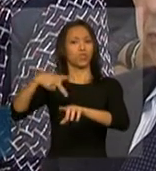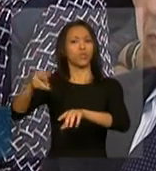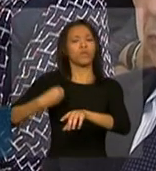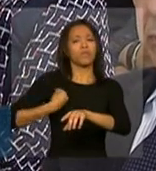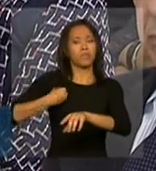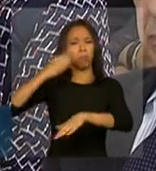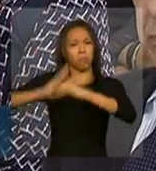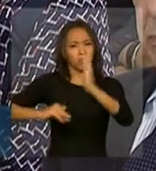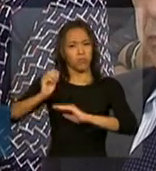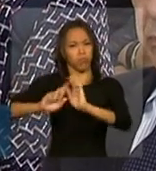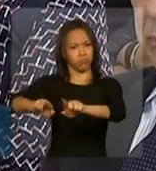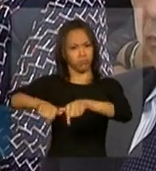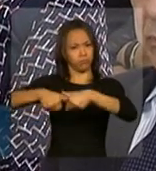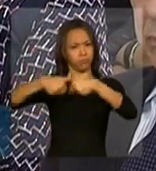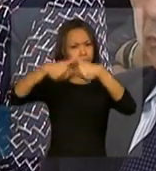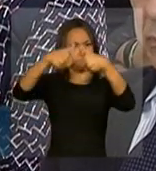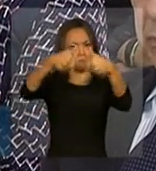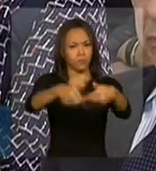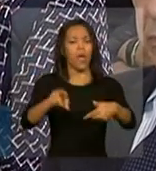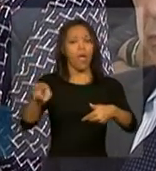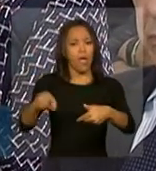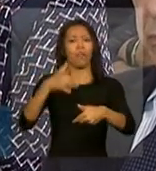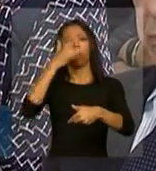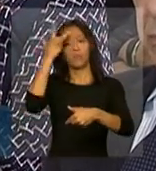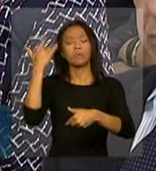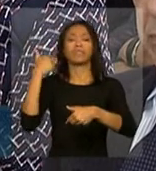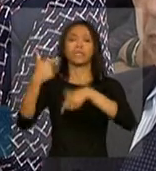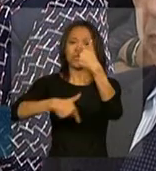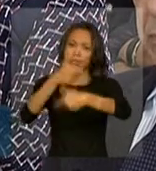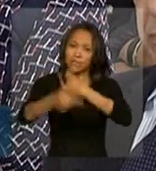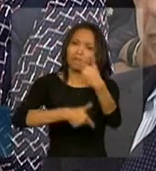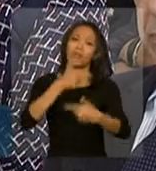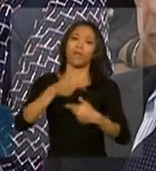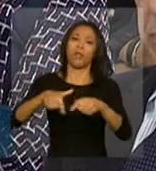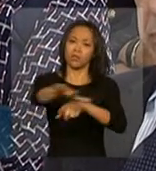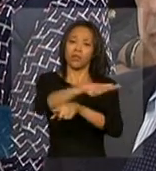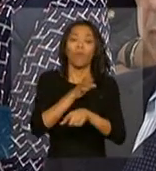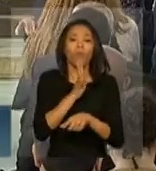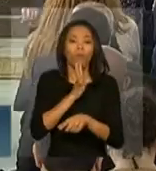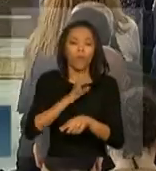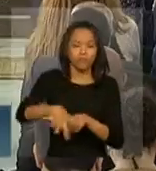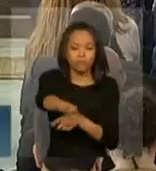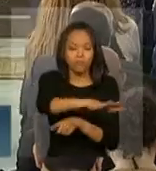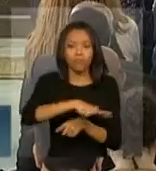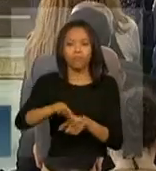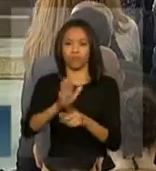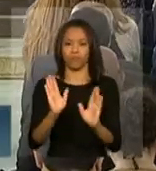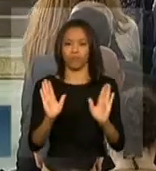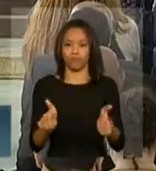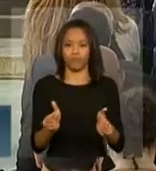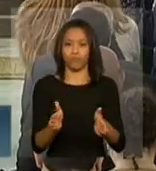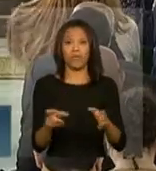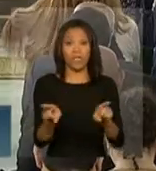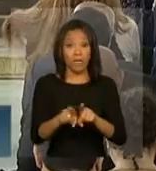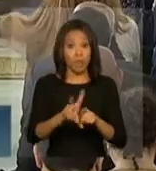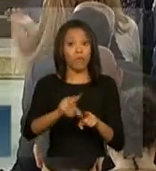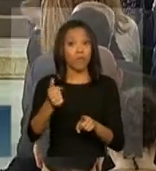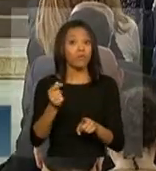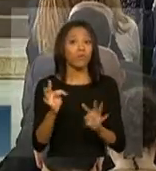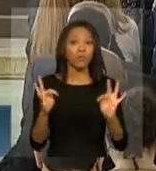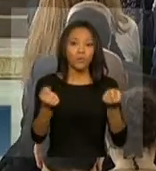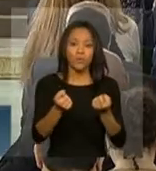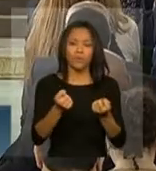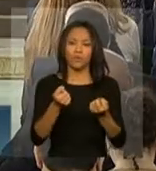profissional, e esse, ela é uma servidora de carreira desta área, esses compromissos com os grandes e inesquecíveis êxitos. E vamos fazer tudo isso